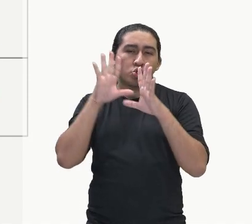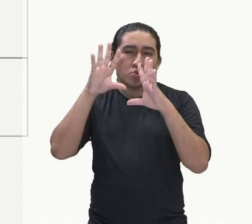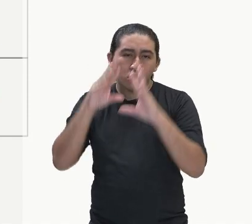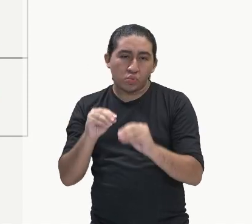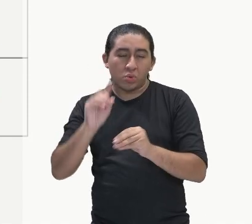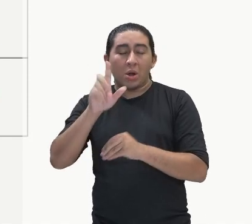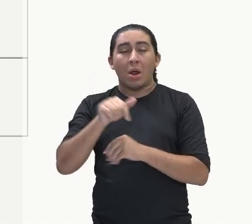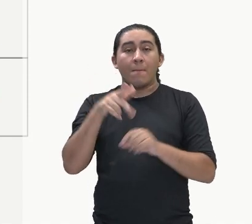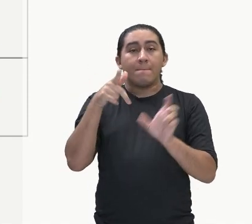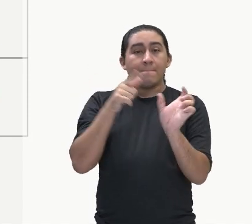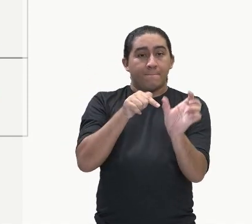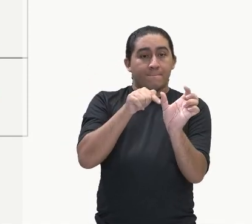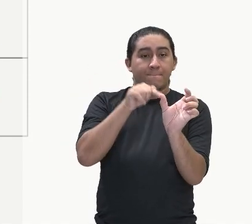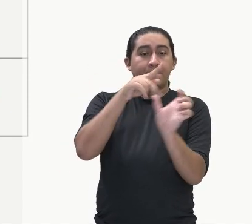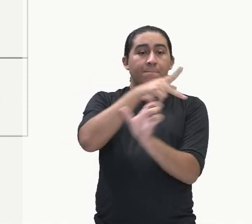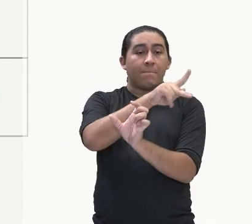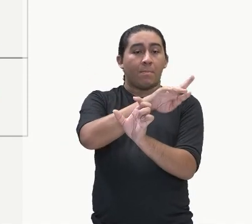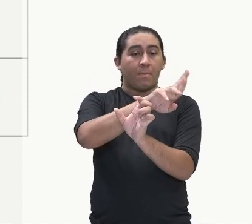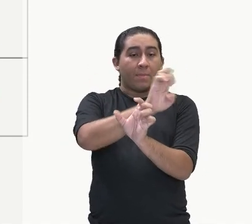prefixo.